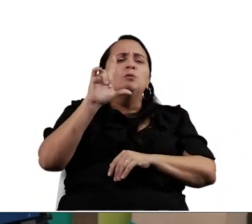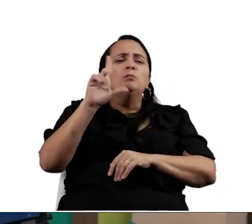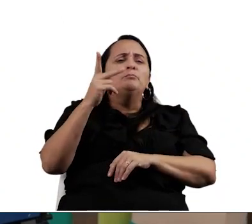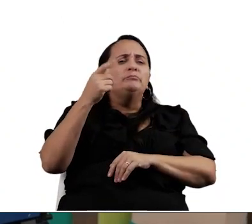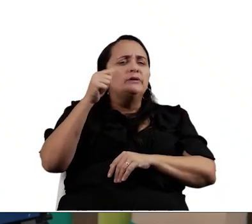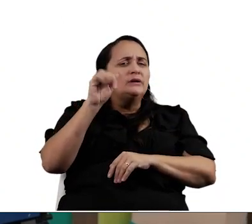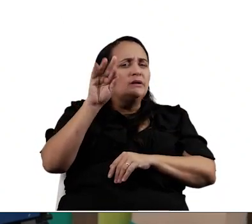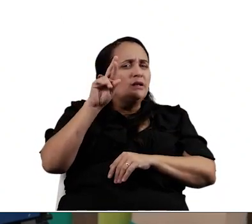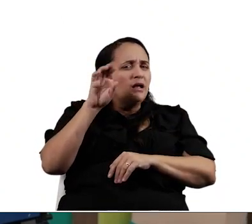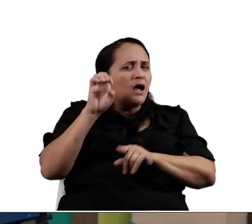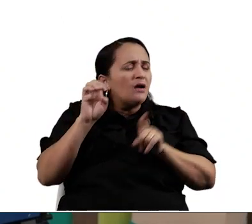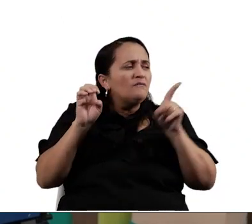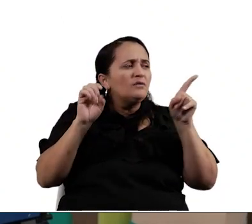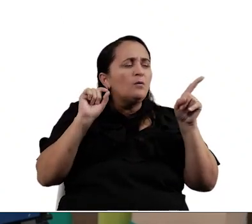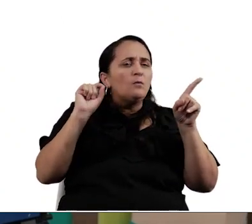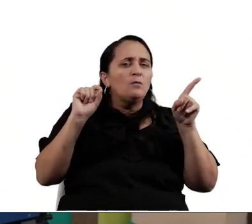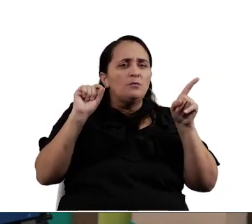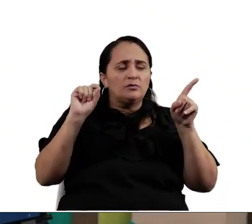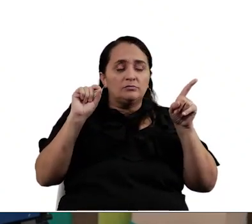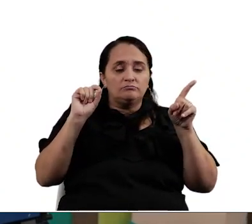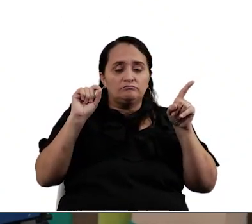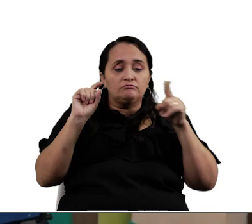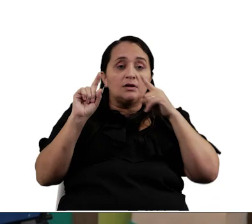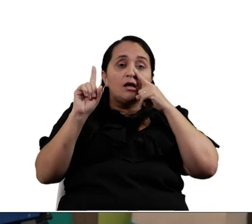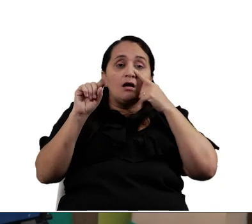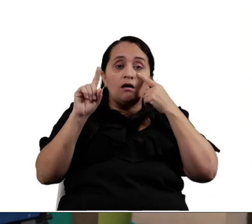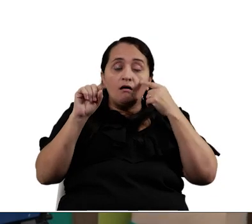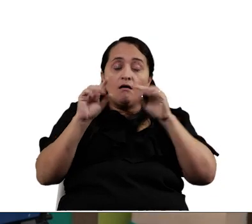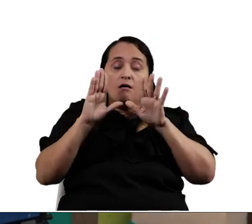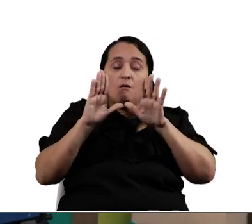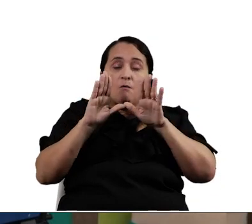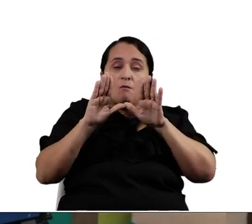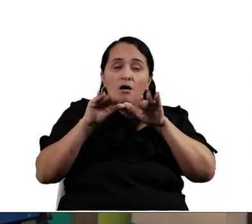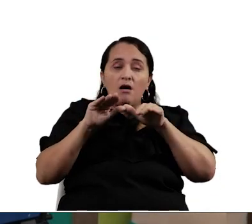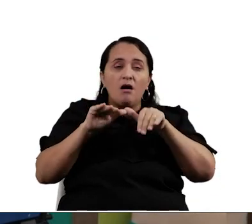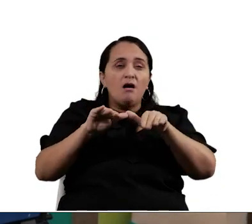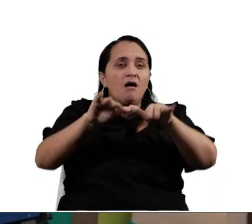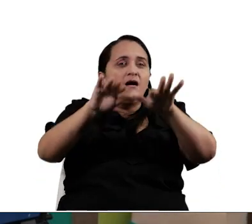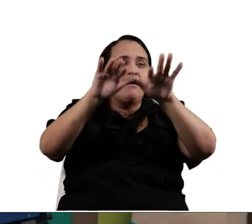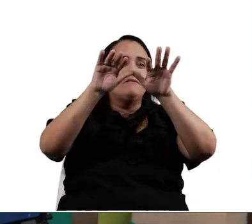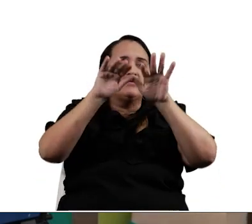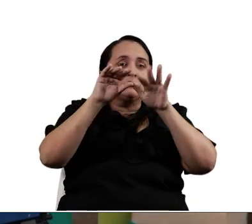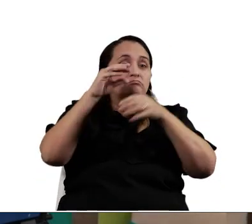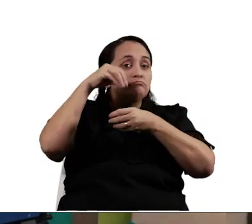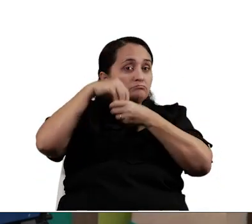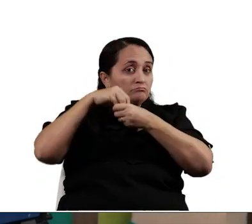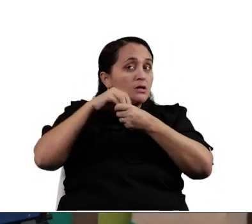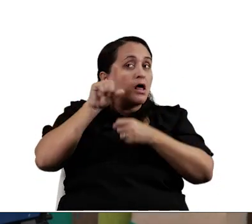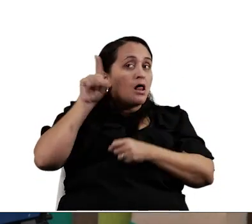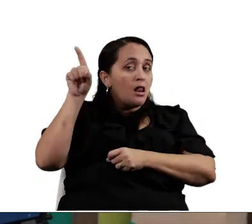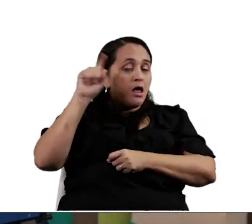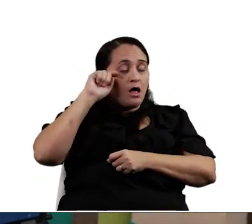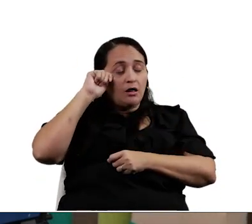milhafre? É uma ave de rapina que existe lá na África, que ela